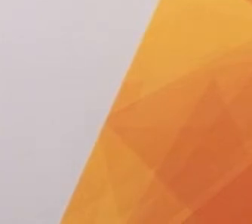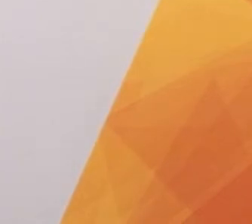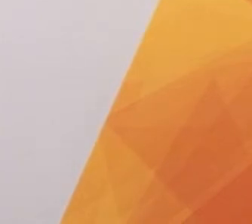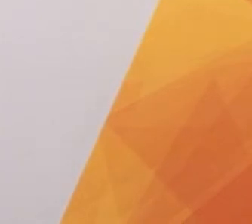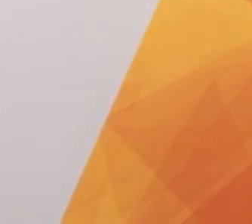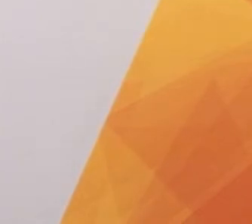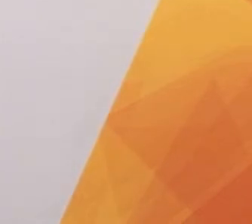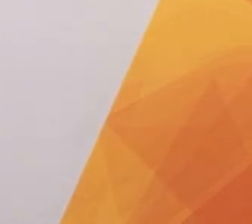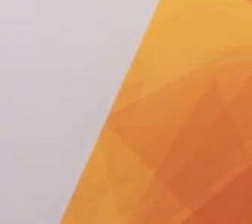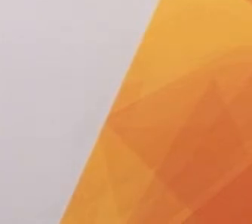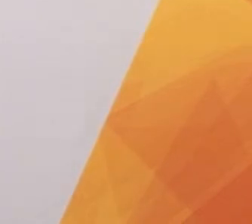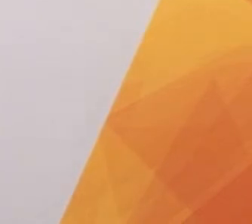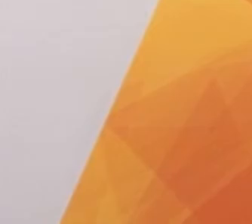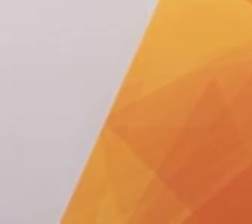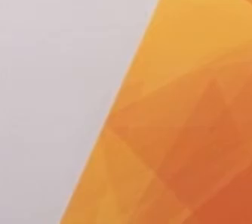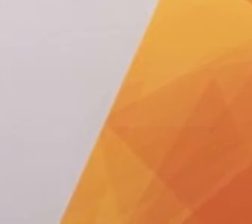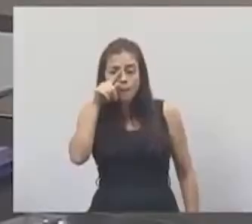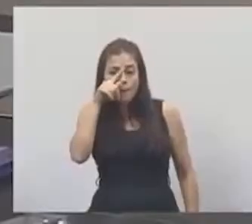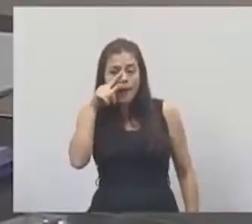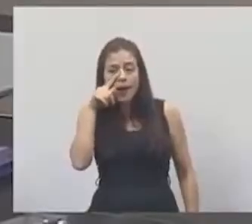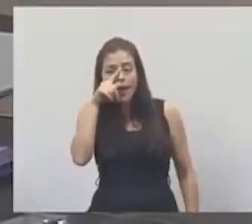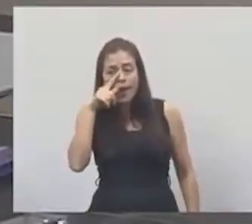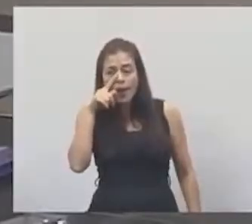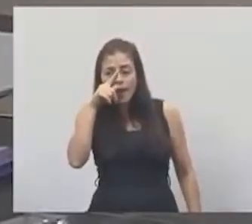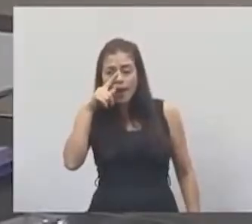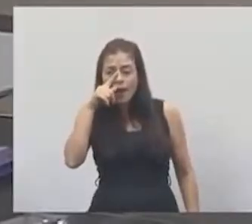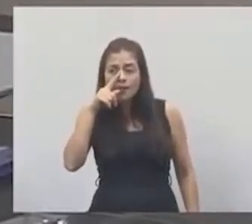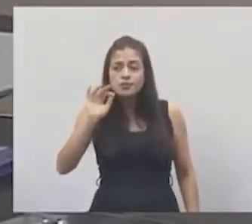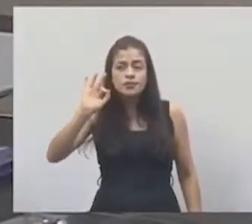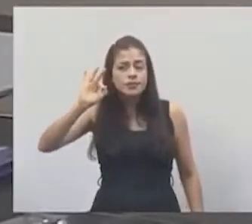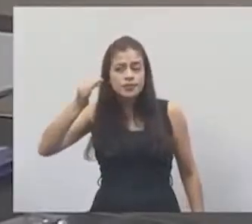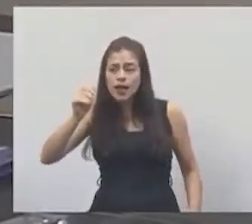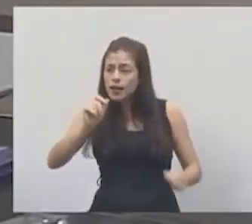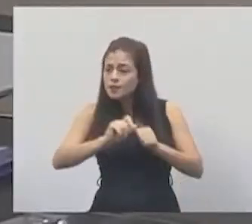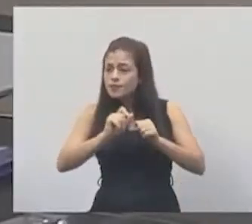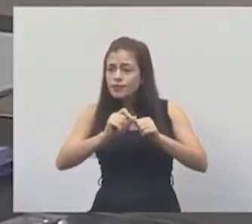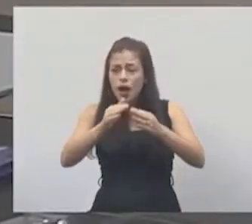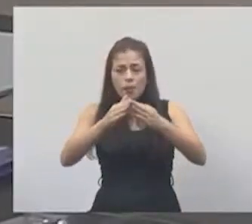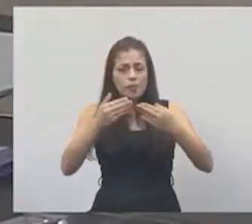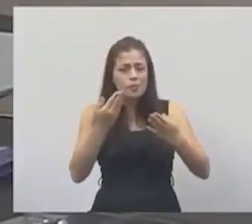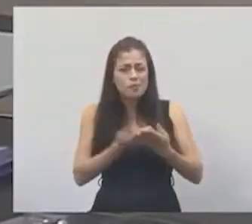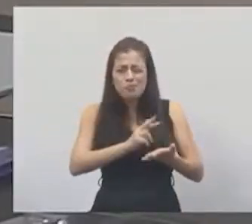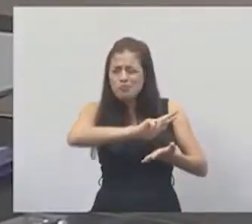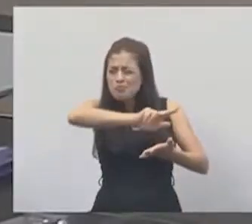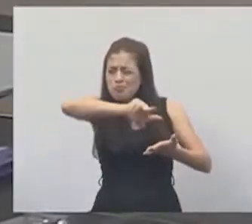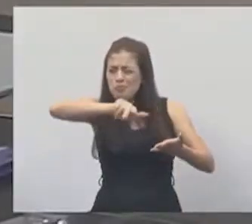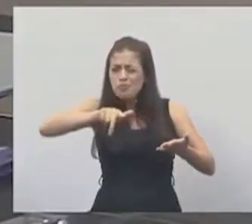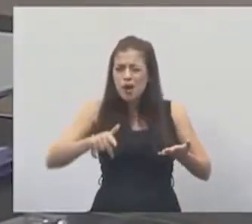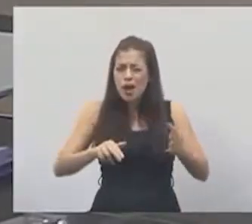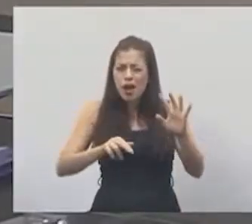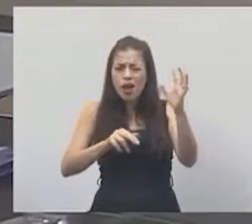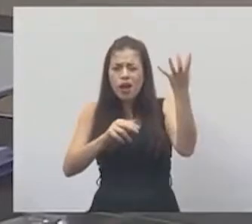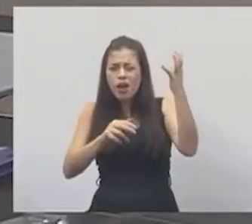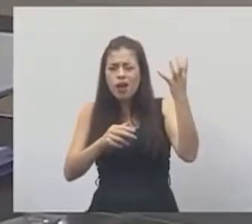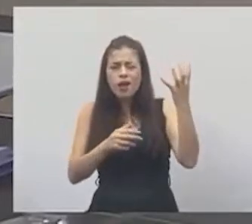causar acidentes. Acompanhe. Já fiz vários requerimentos. É um pé de manga.